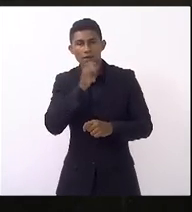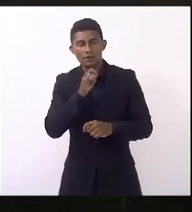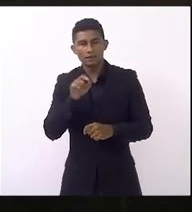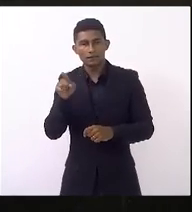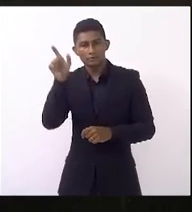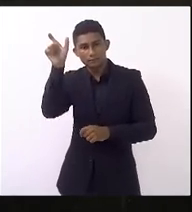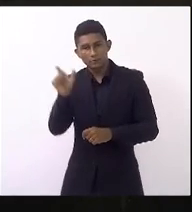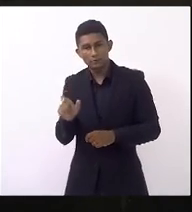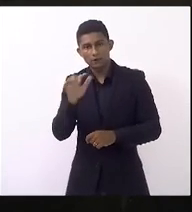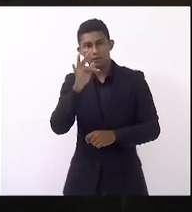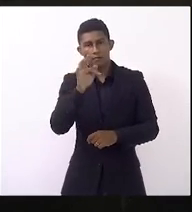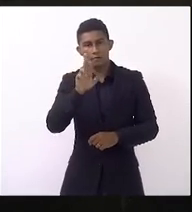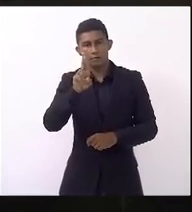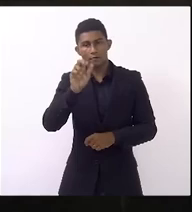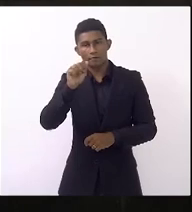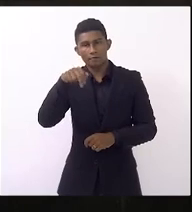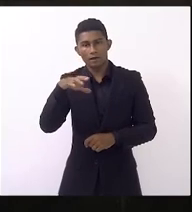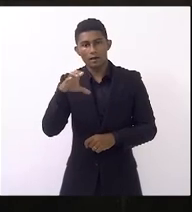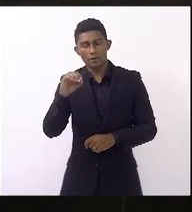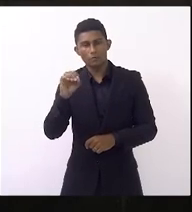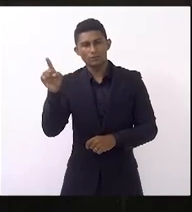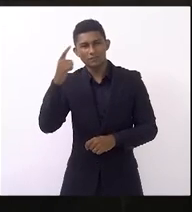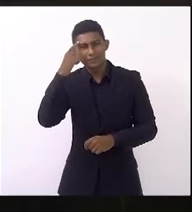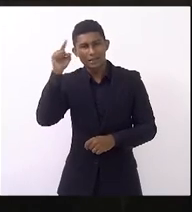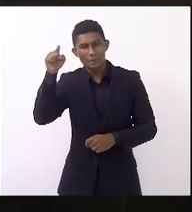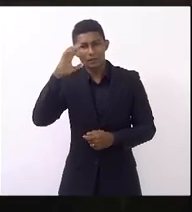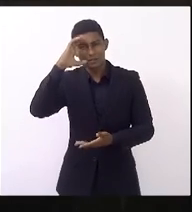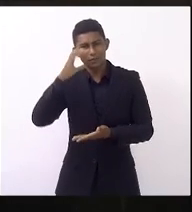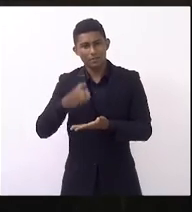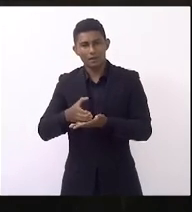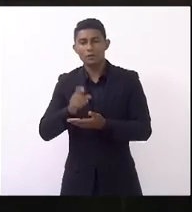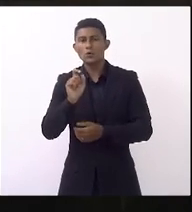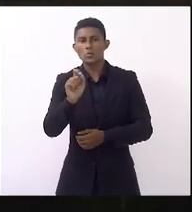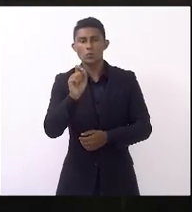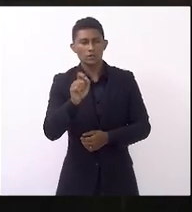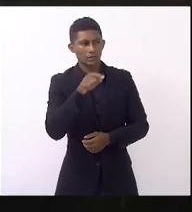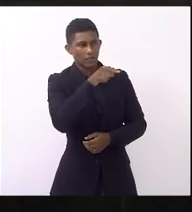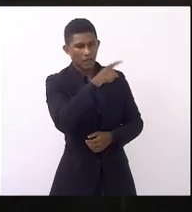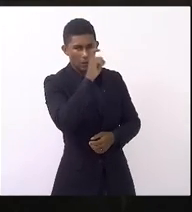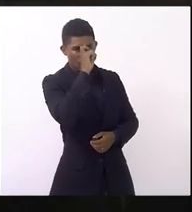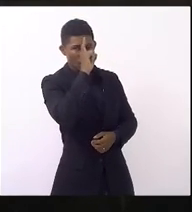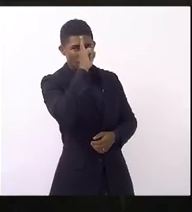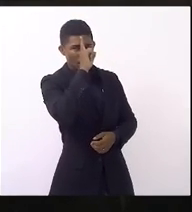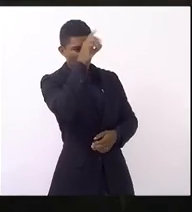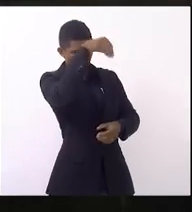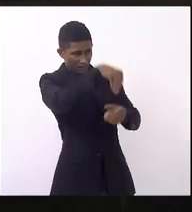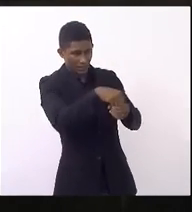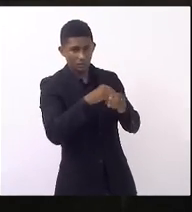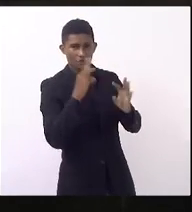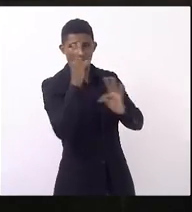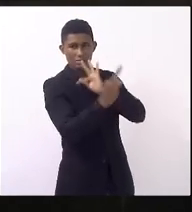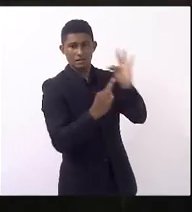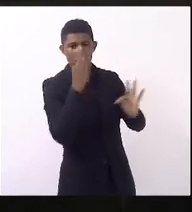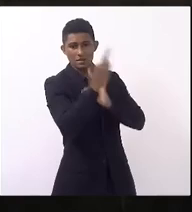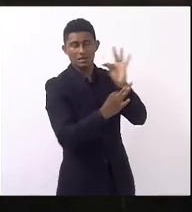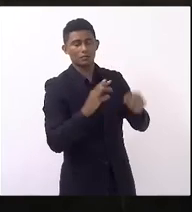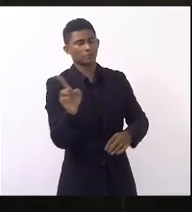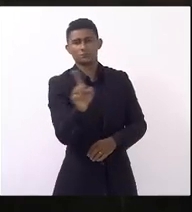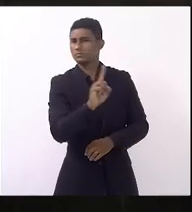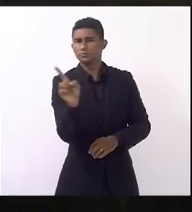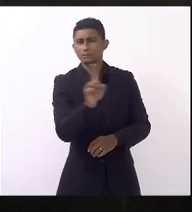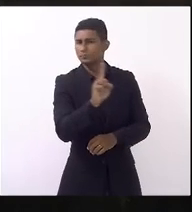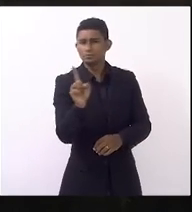fundamentou para o mundo a tese da desospitalização, do tratamento com base em centro de convivência,